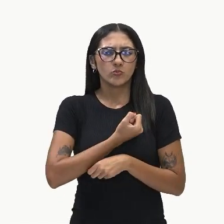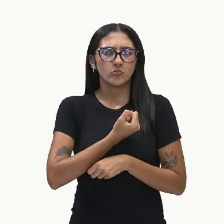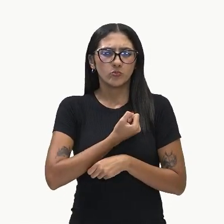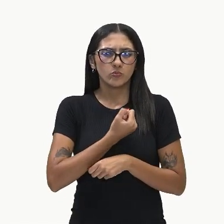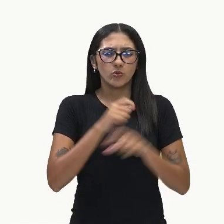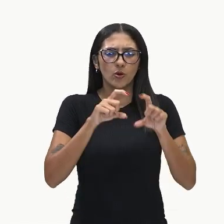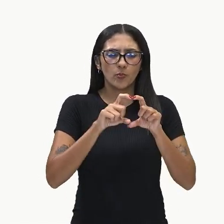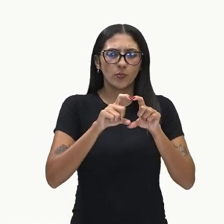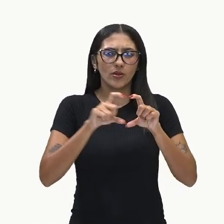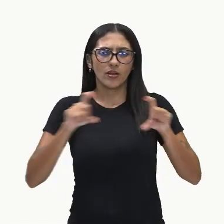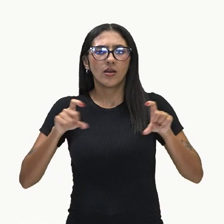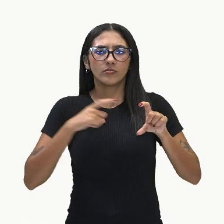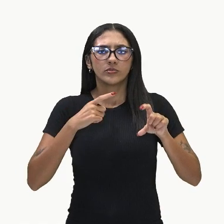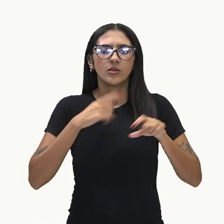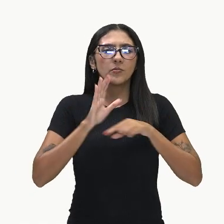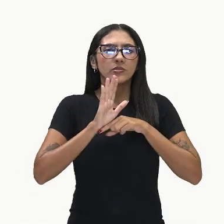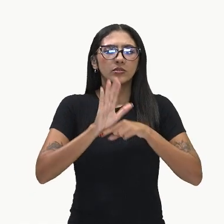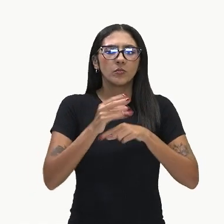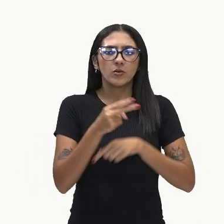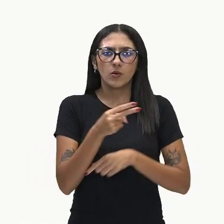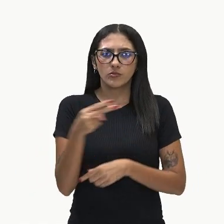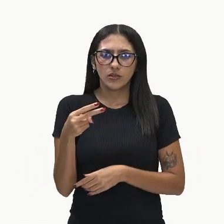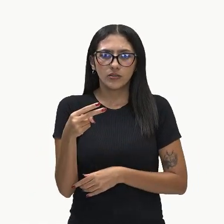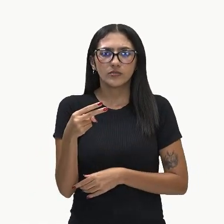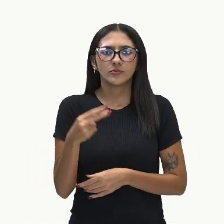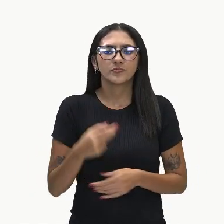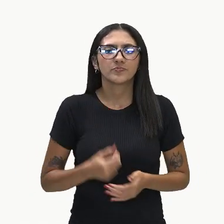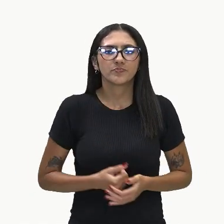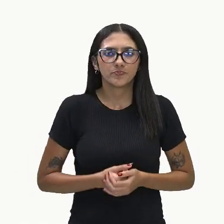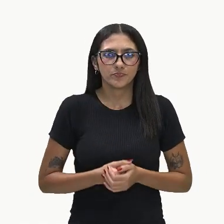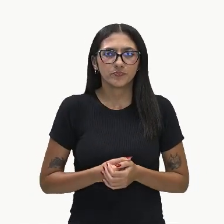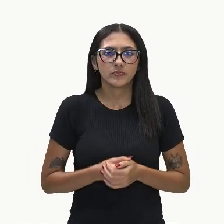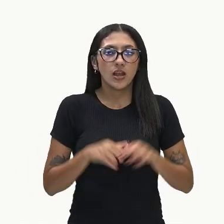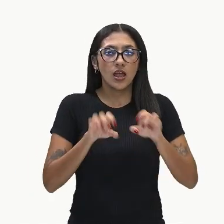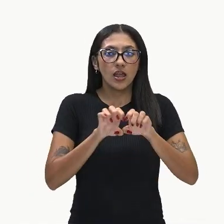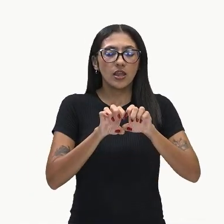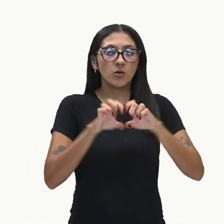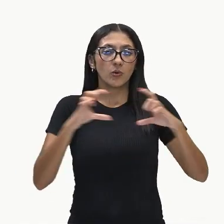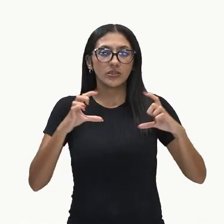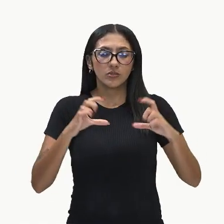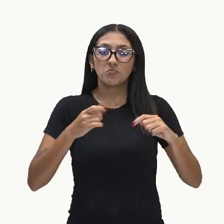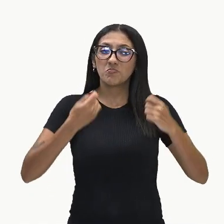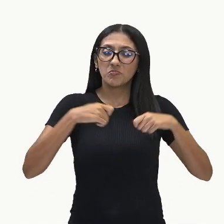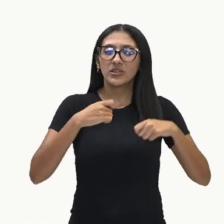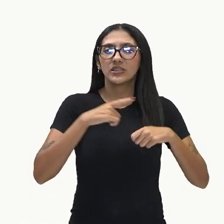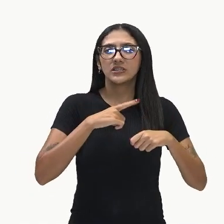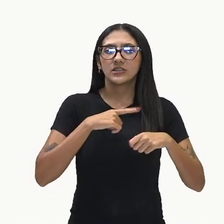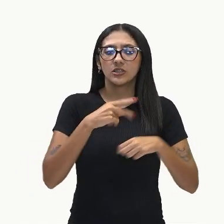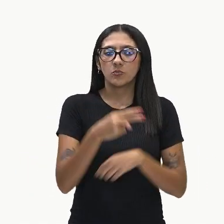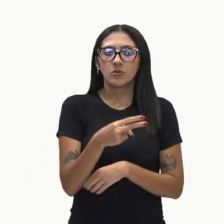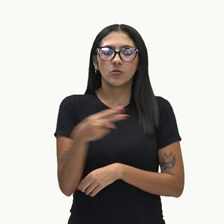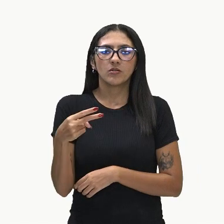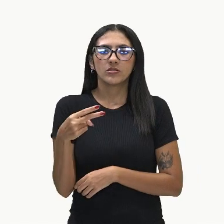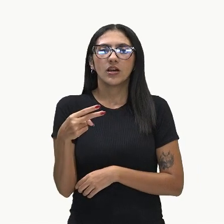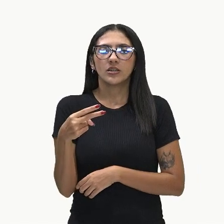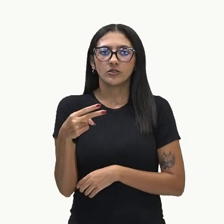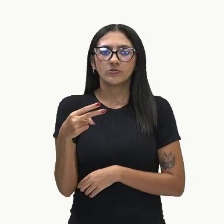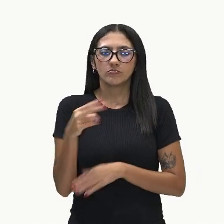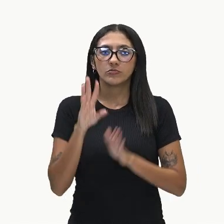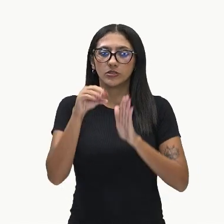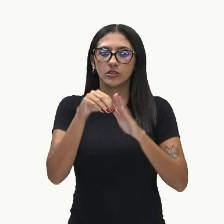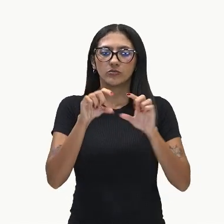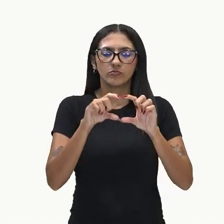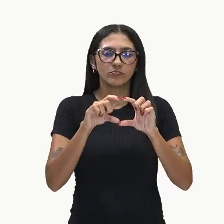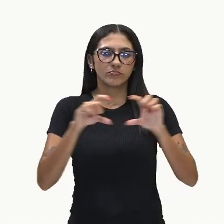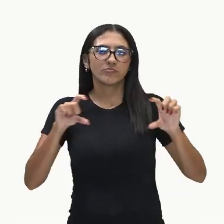uma igualdade. Então, observe que para ser uma equação tem que haver uma igualdade, tudo bem? Ou